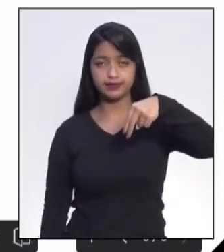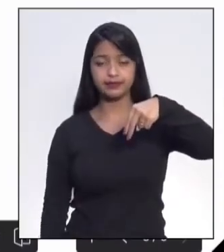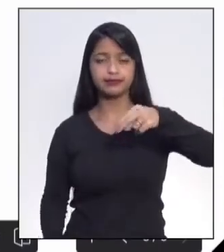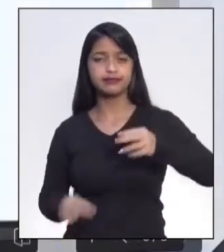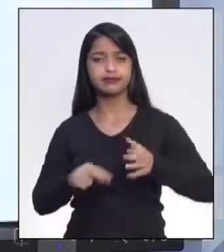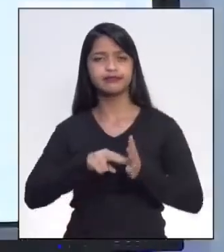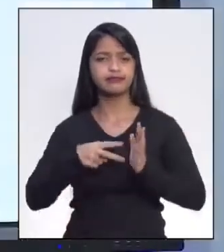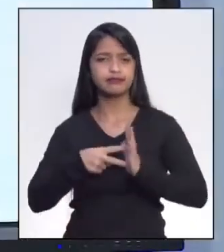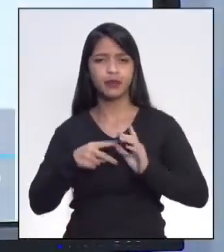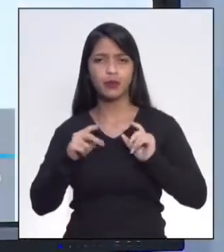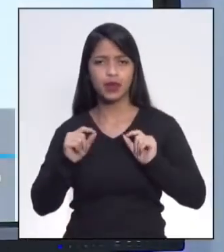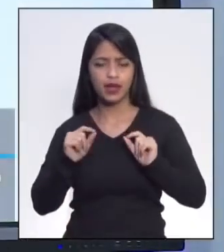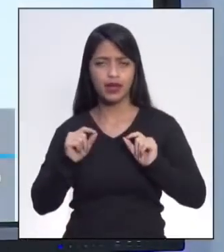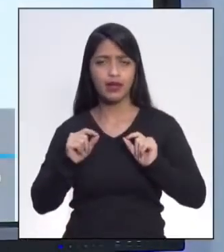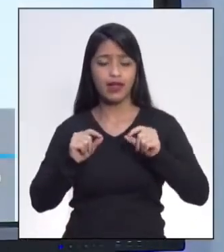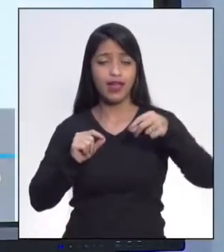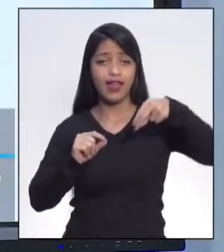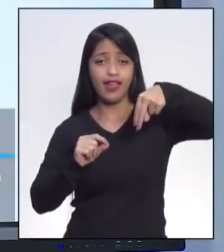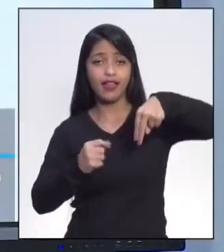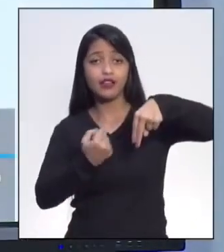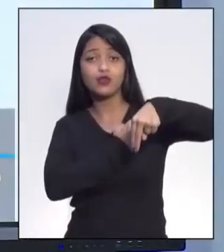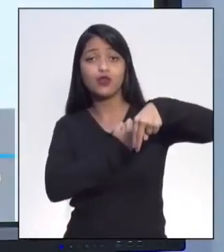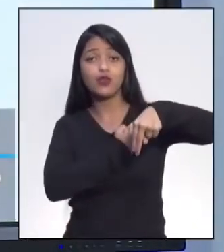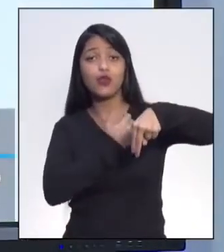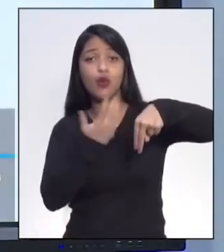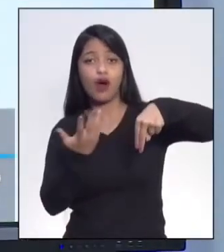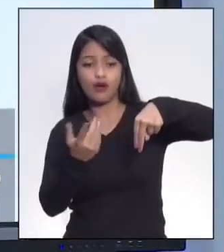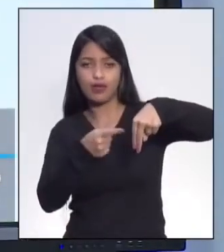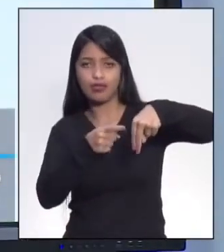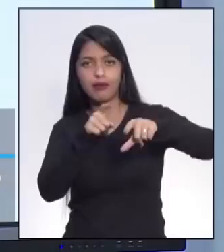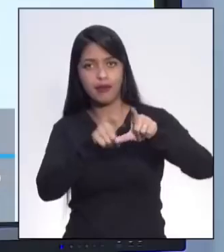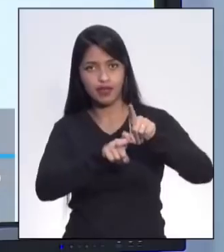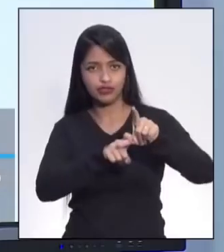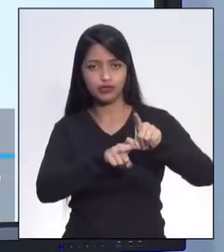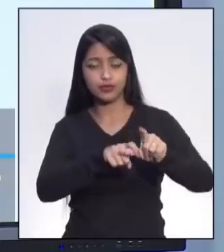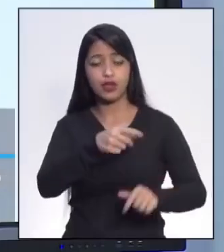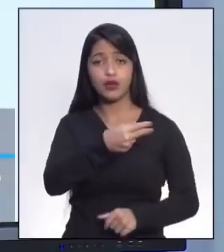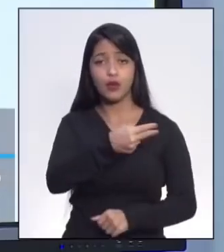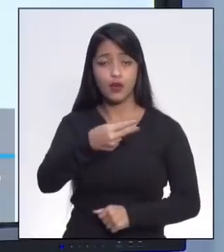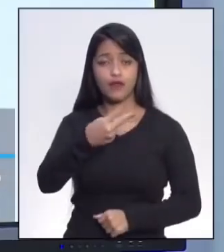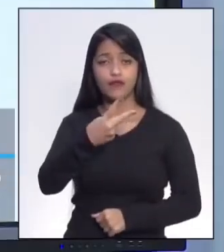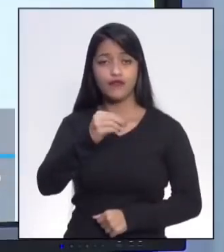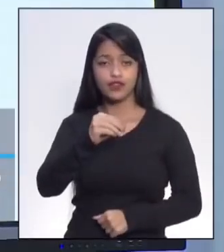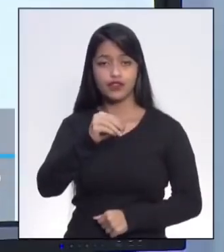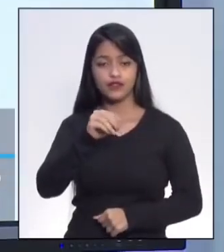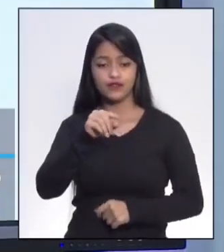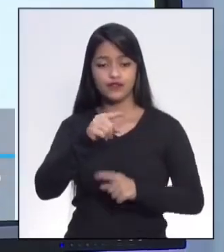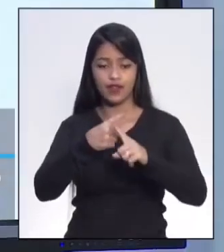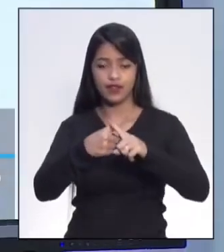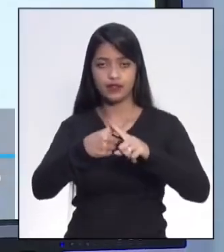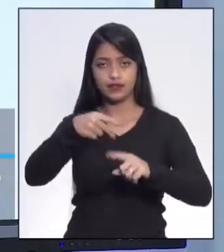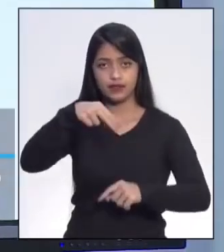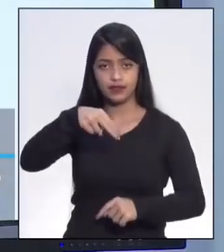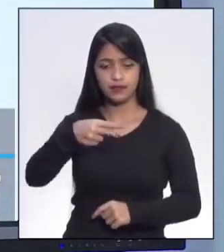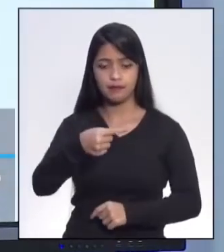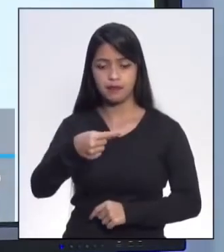vai depender do valor de n, igual a 20 vezes n menos